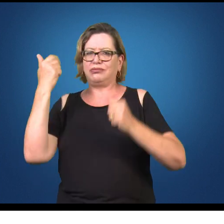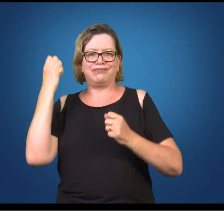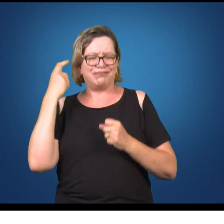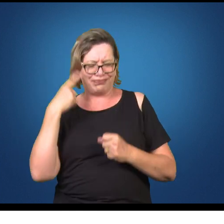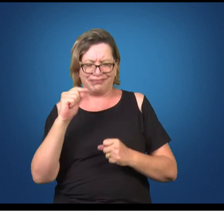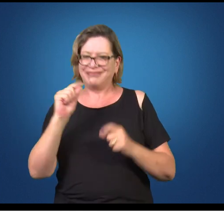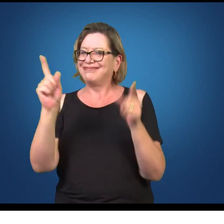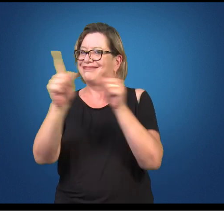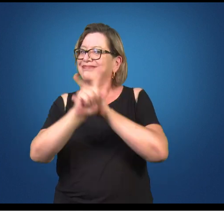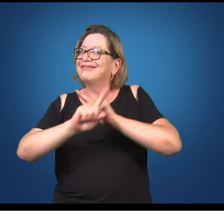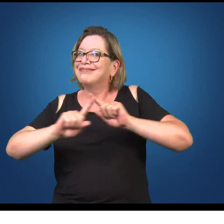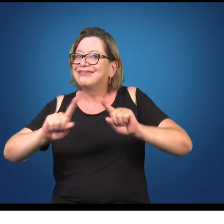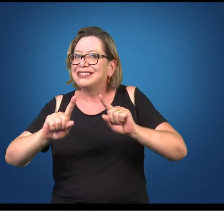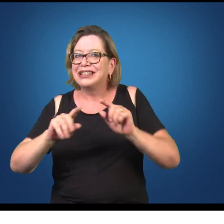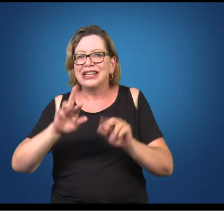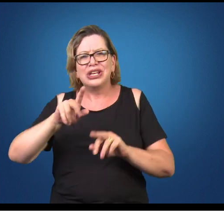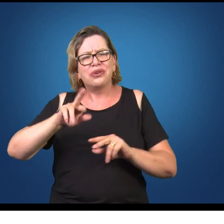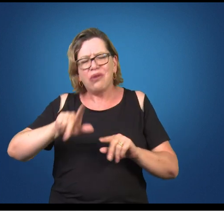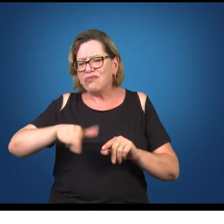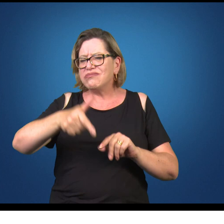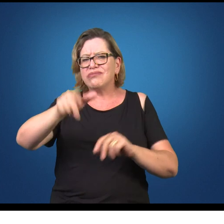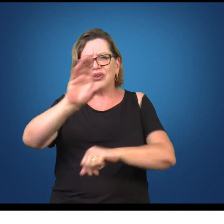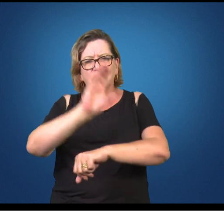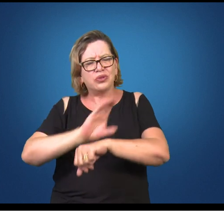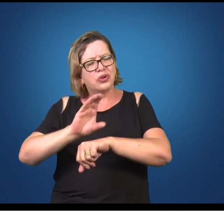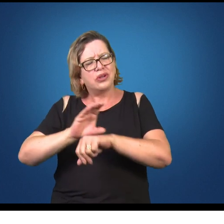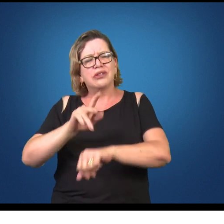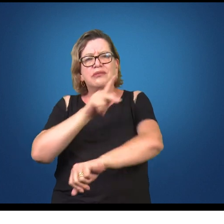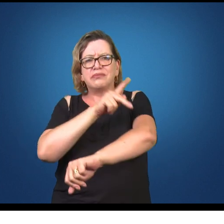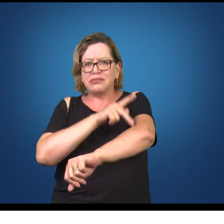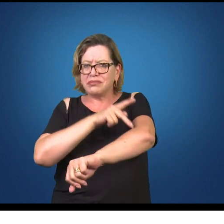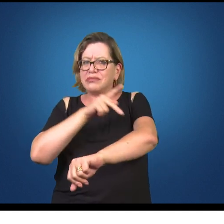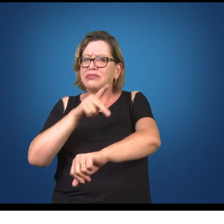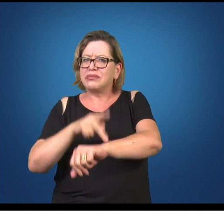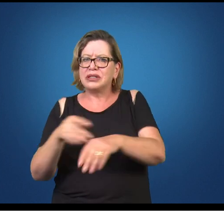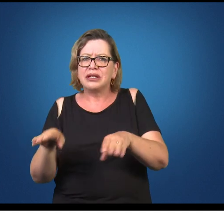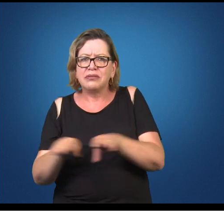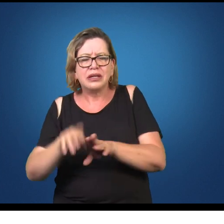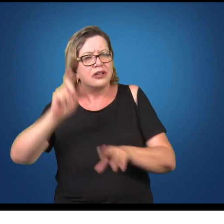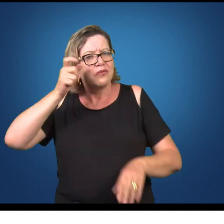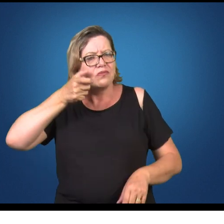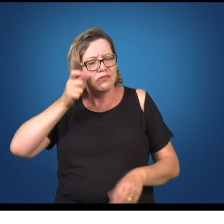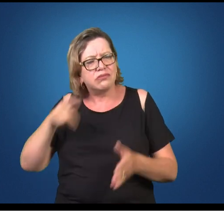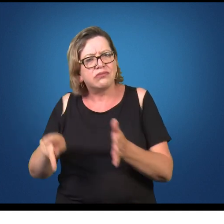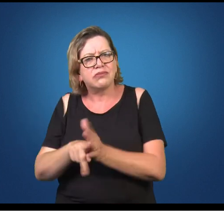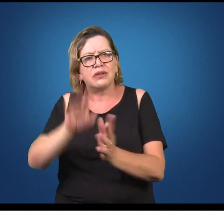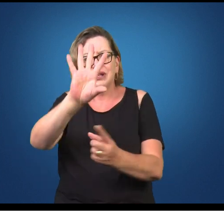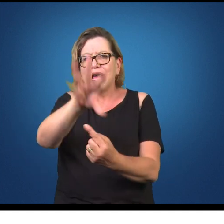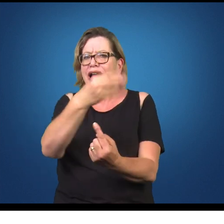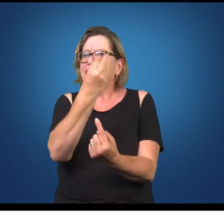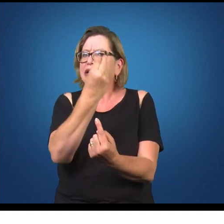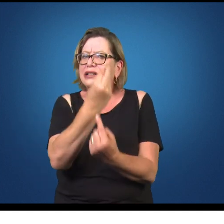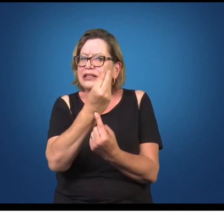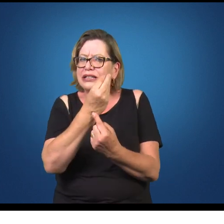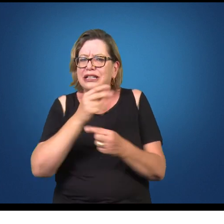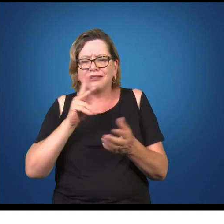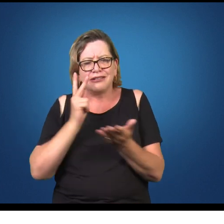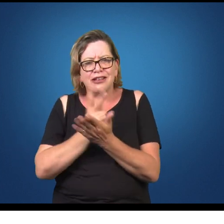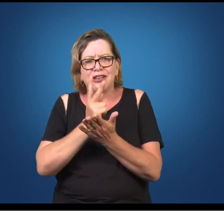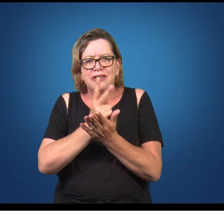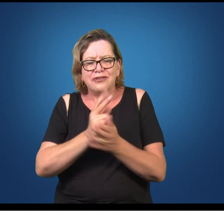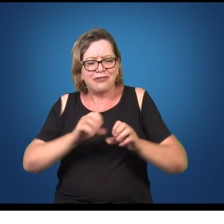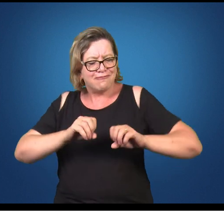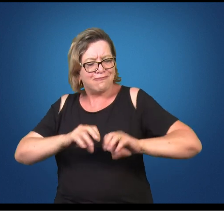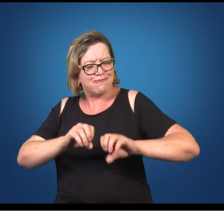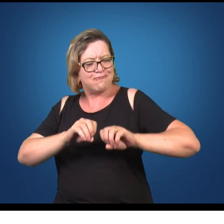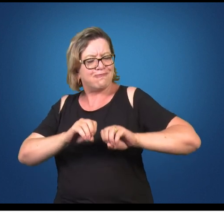assim como as outras formações, o pedagogo que se interessa mais pela arte, né, e vê, realmente vai atuar na